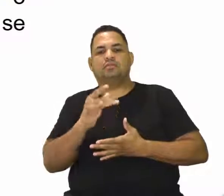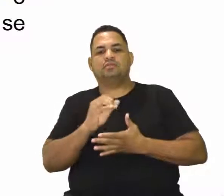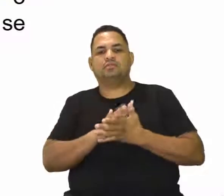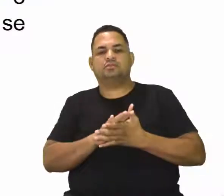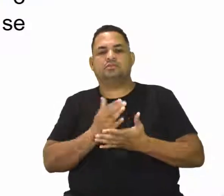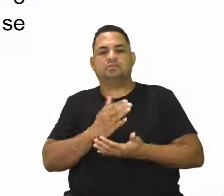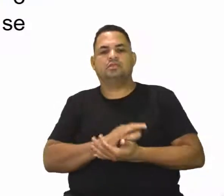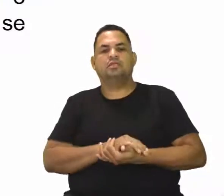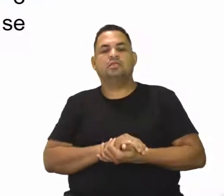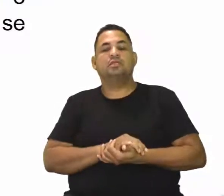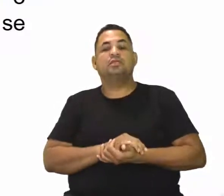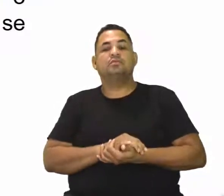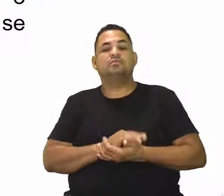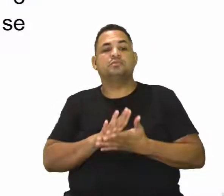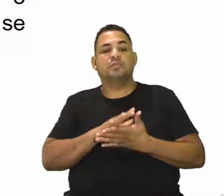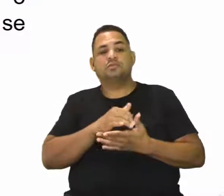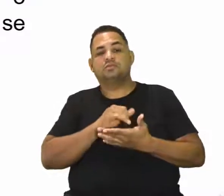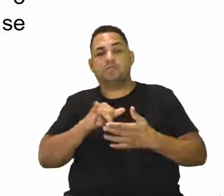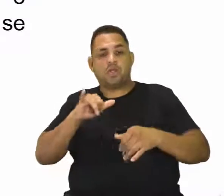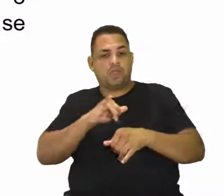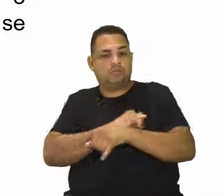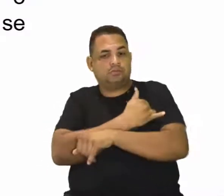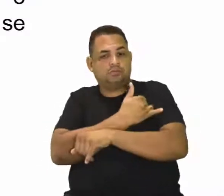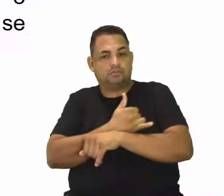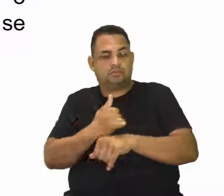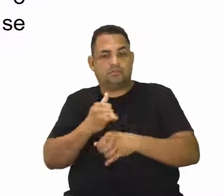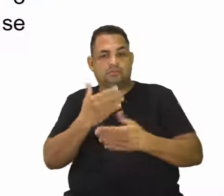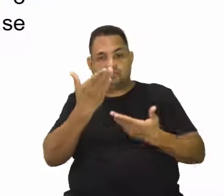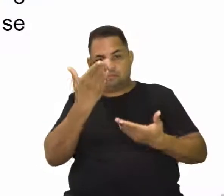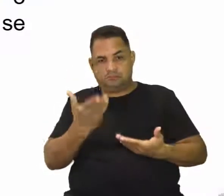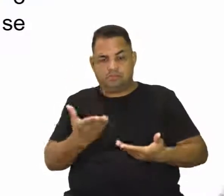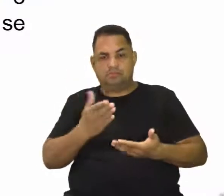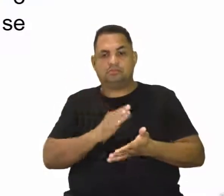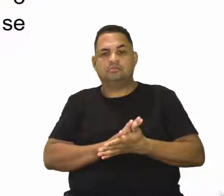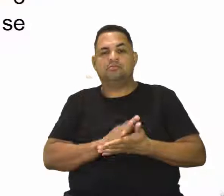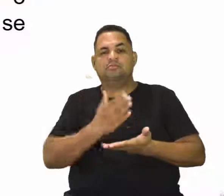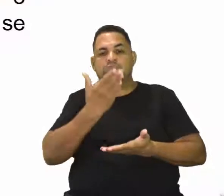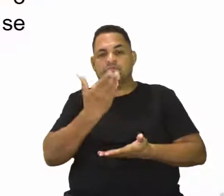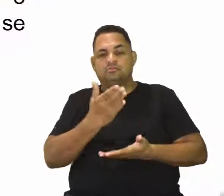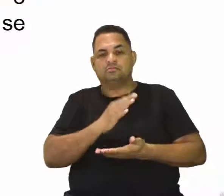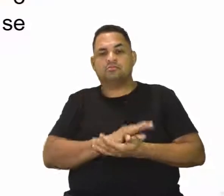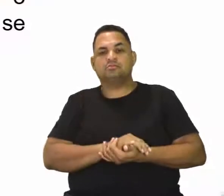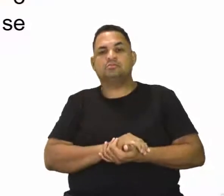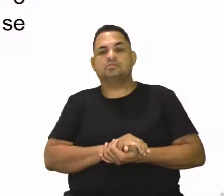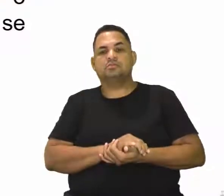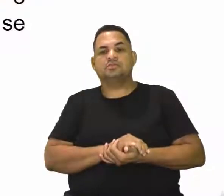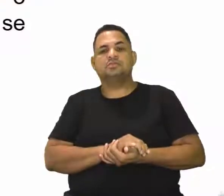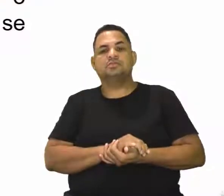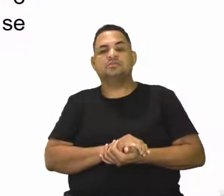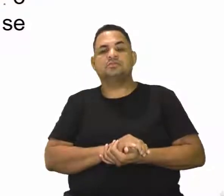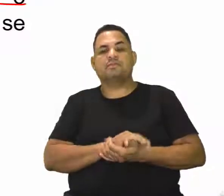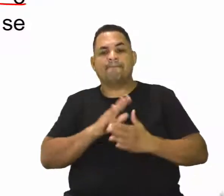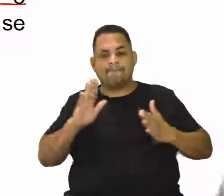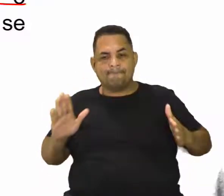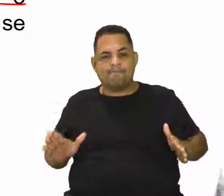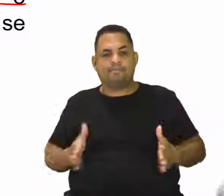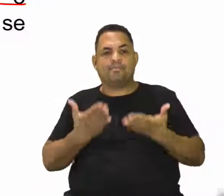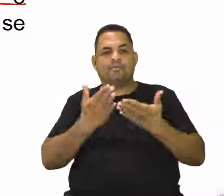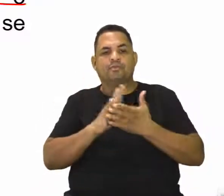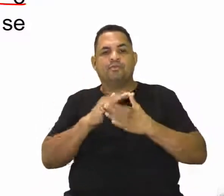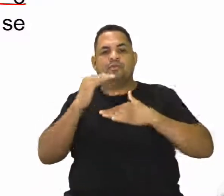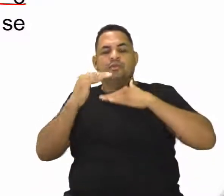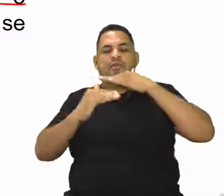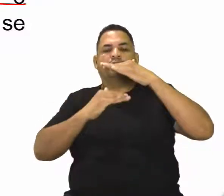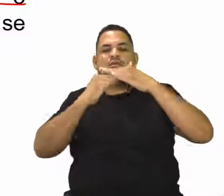George Marshall, que foi uma estratégia, olha só, que foi uma estratégia para